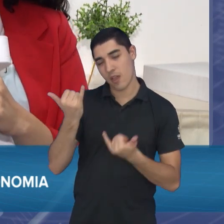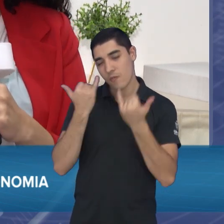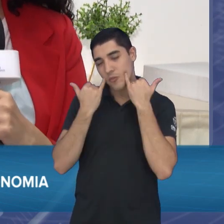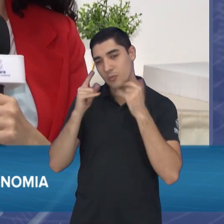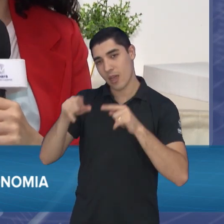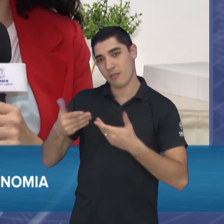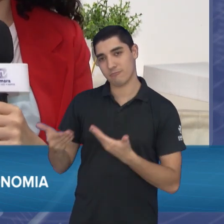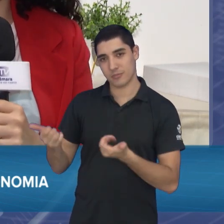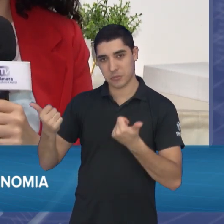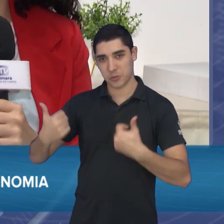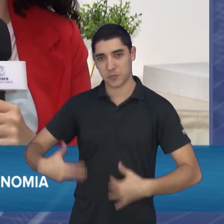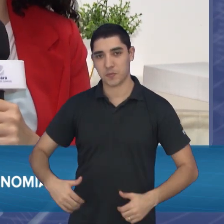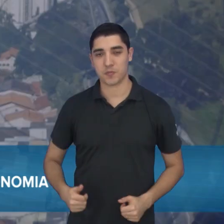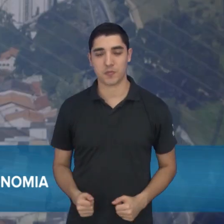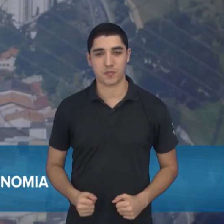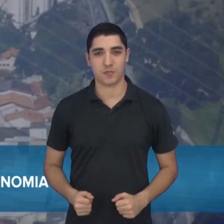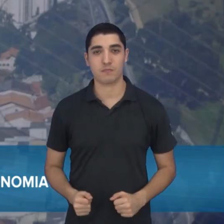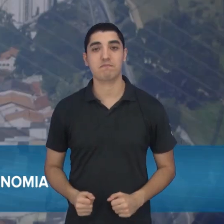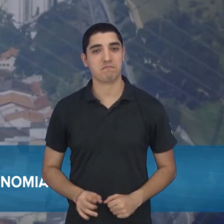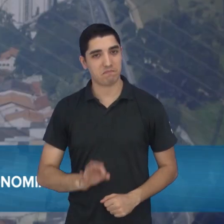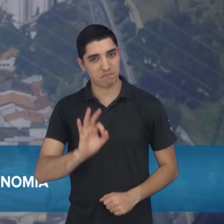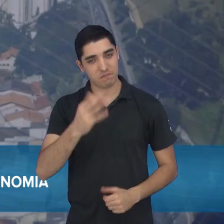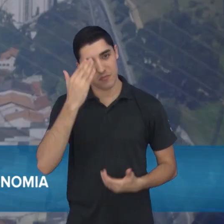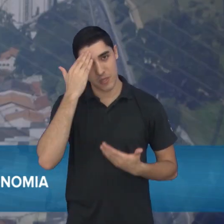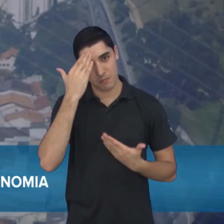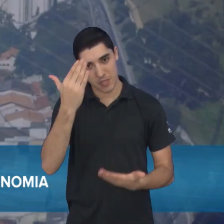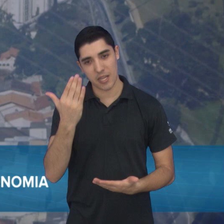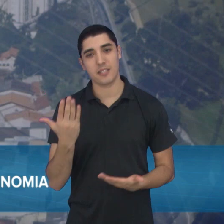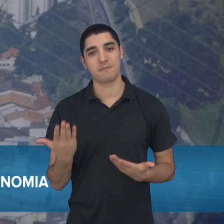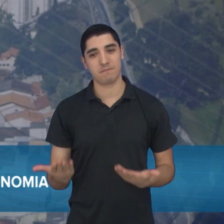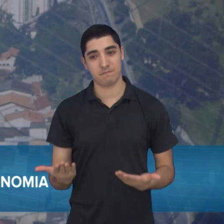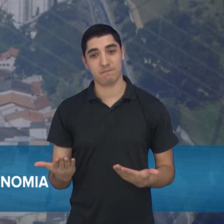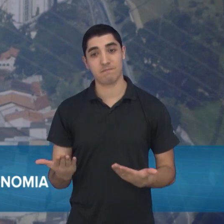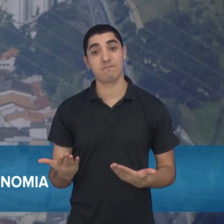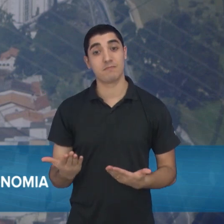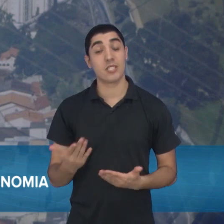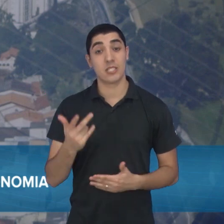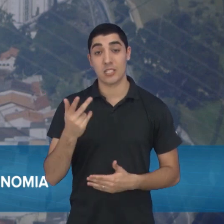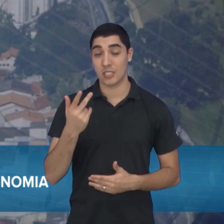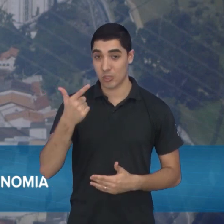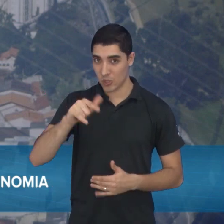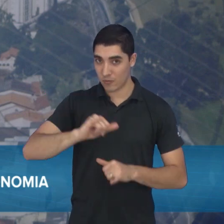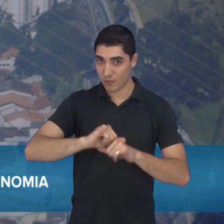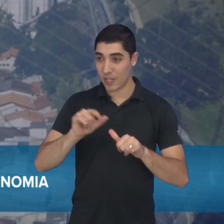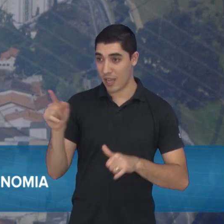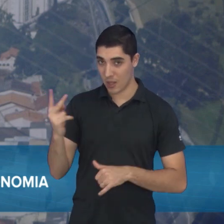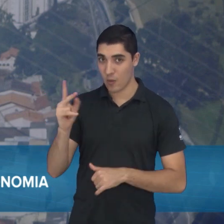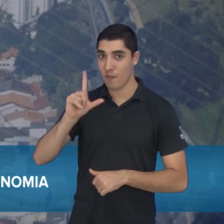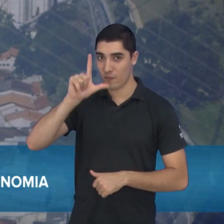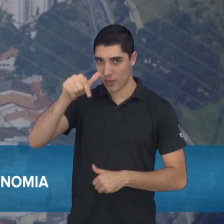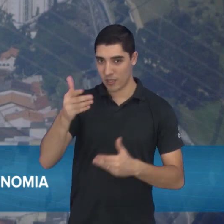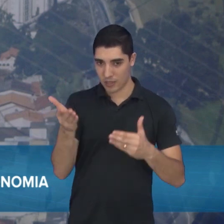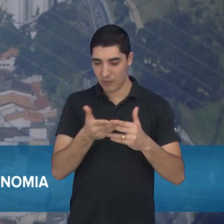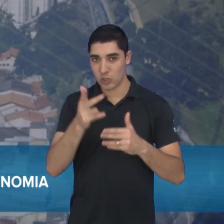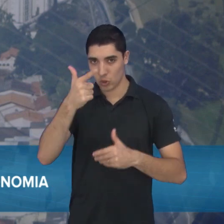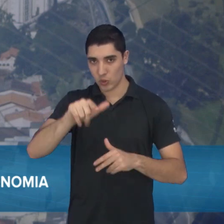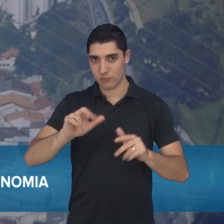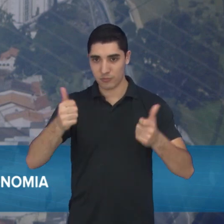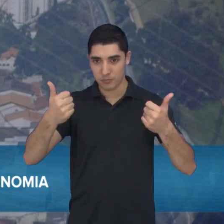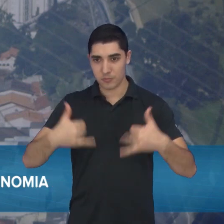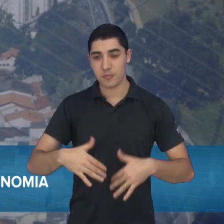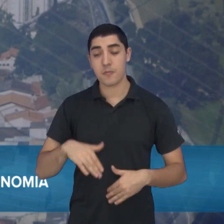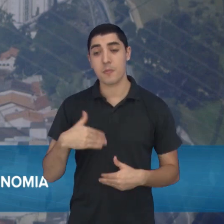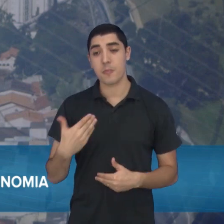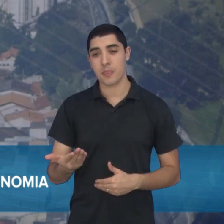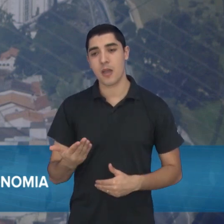informações. Tá certo, obrigada mais uma vez. Repito, as meninas vão voltar no próximo bloco. Antes da gente ir para o